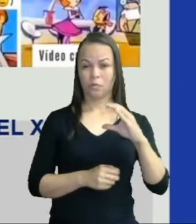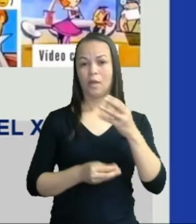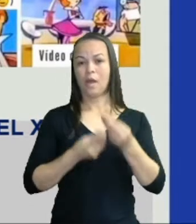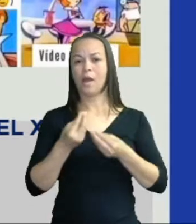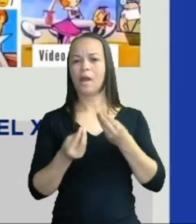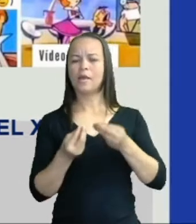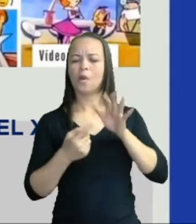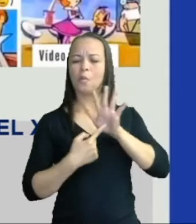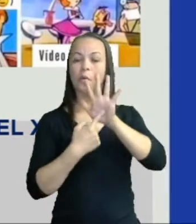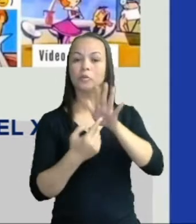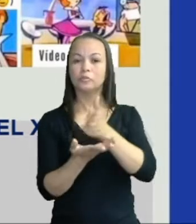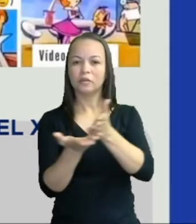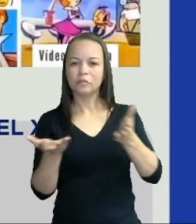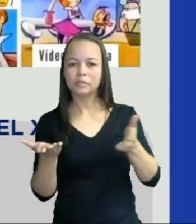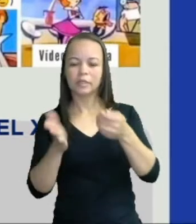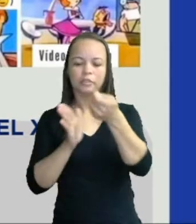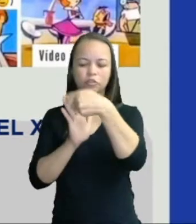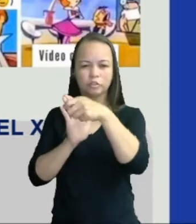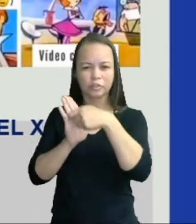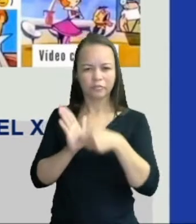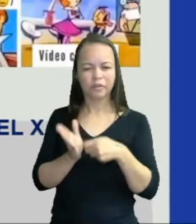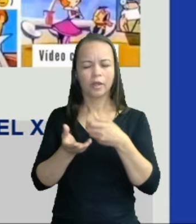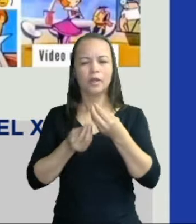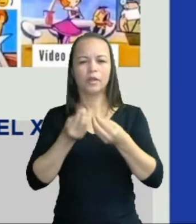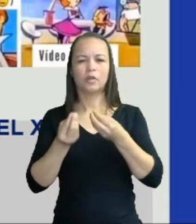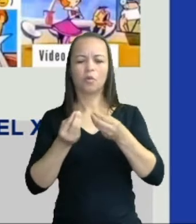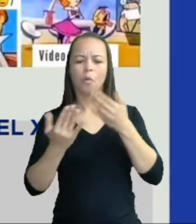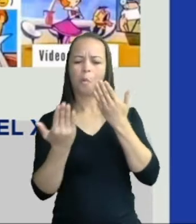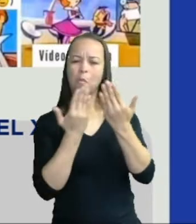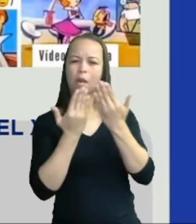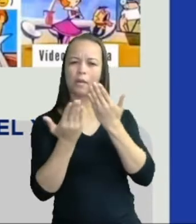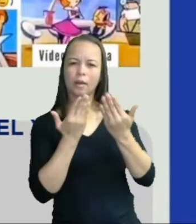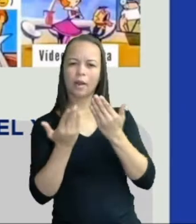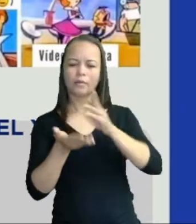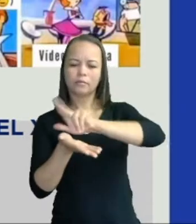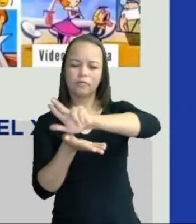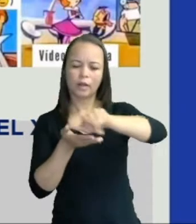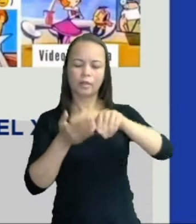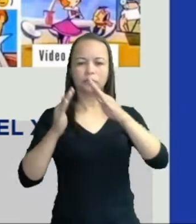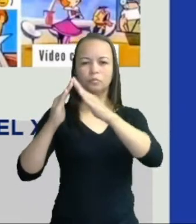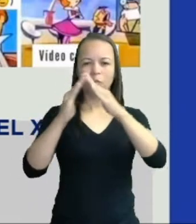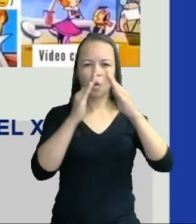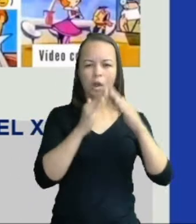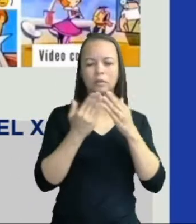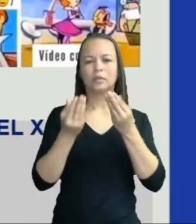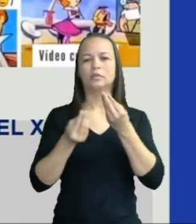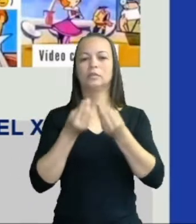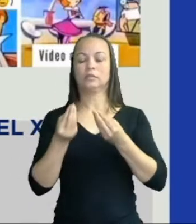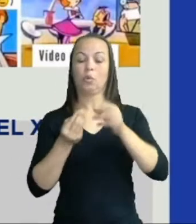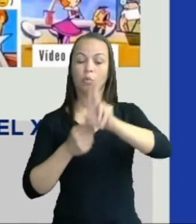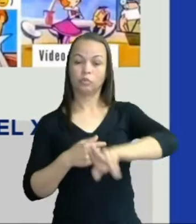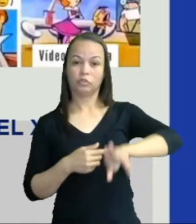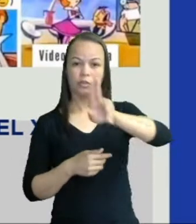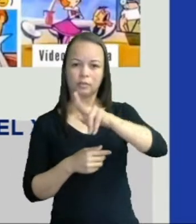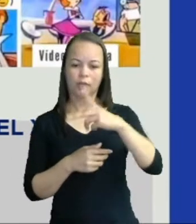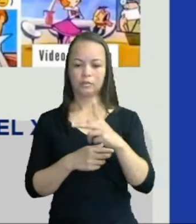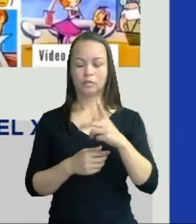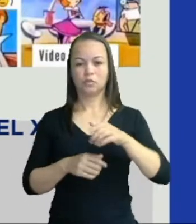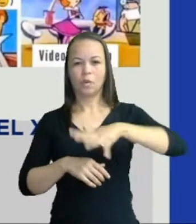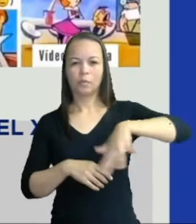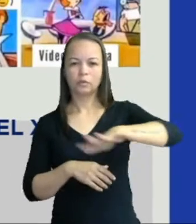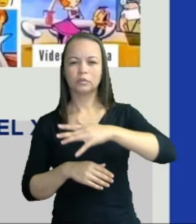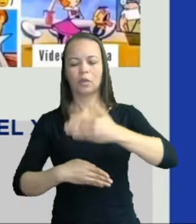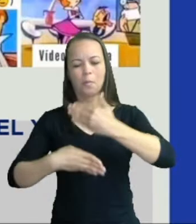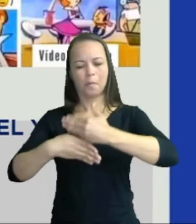trago, certo? Descrever e comparar diferentes tipos de moradia, considerando técnicos e insumos utilizados em sua produção: